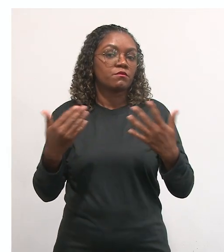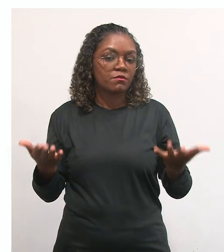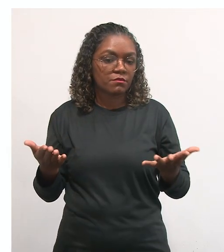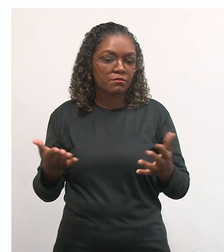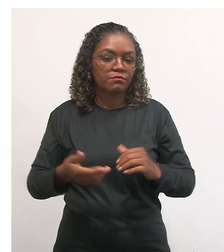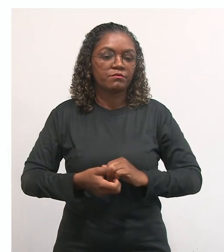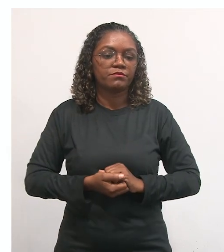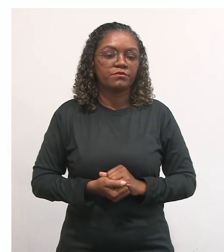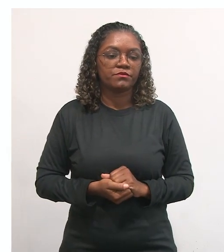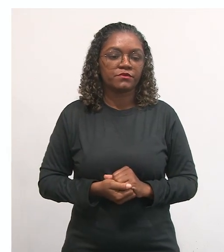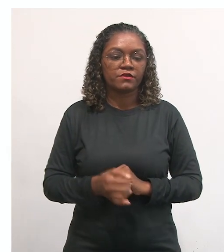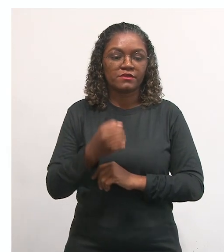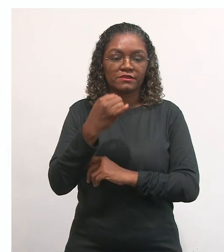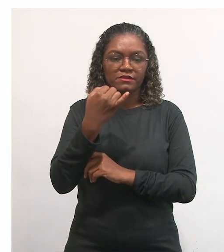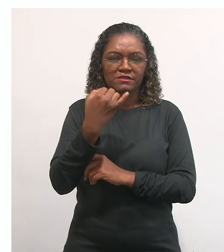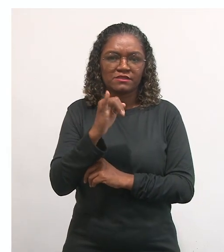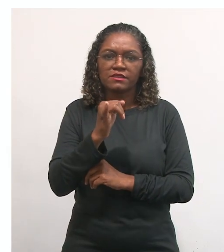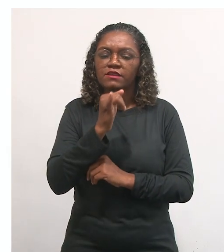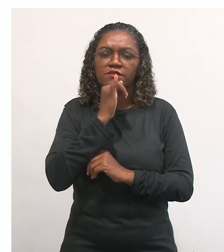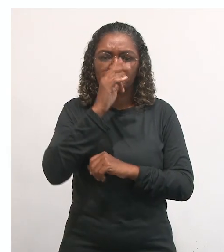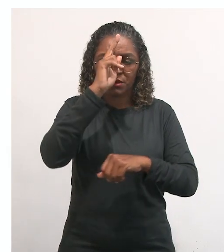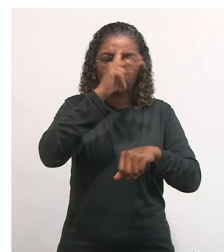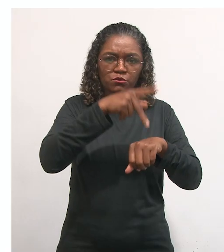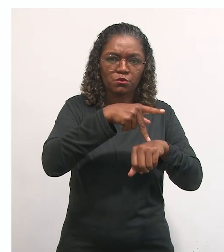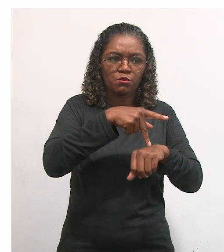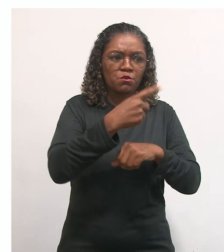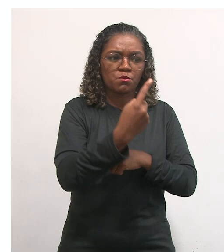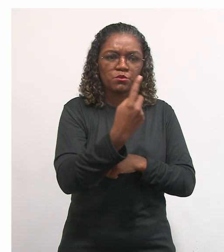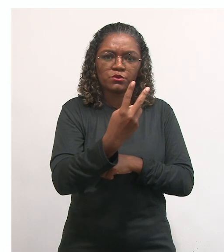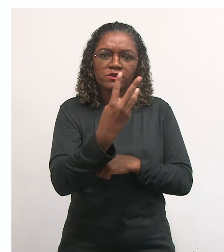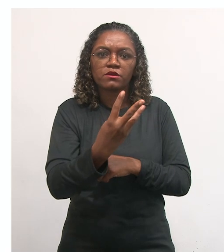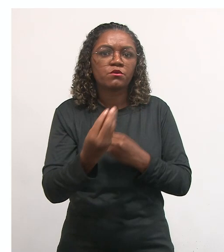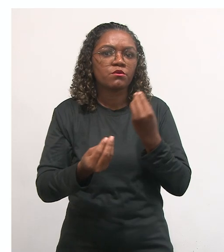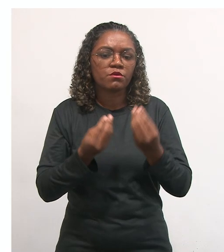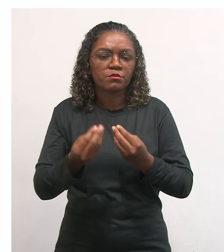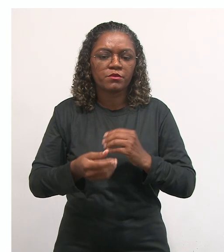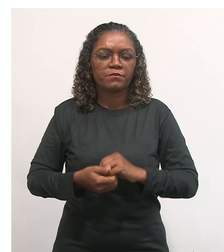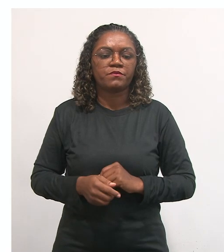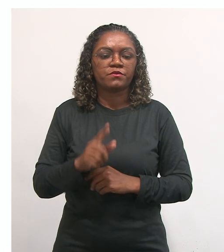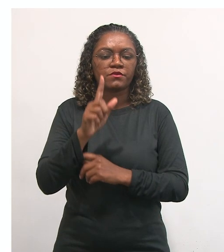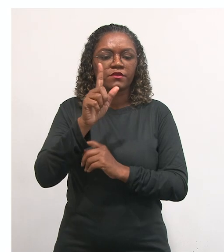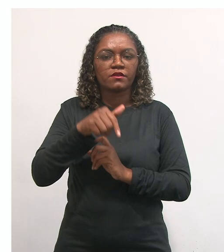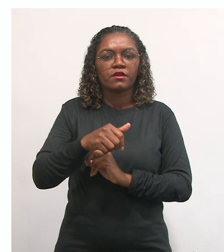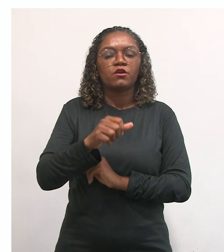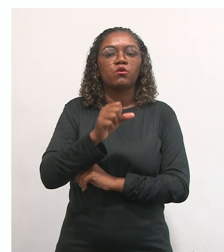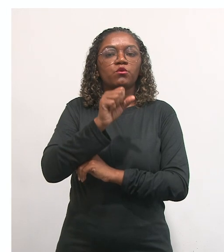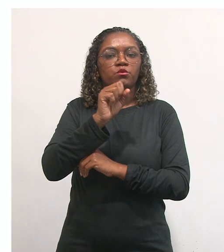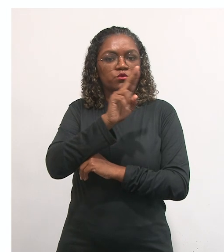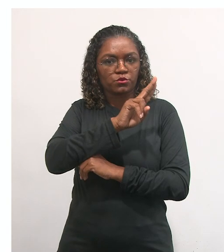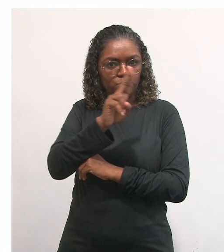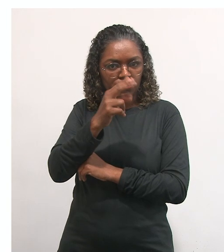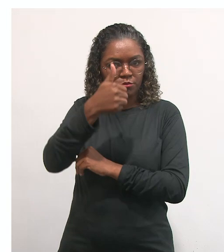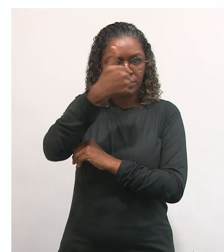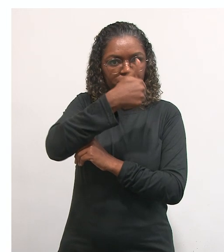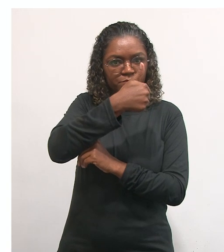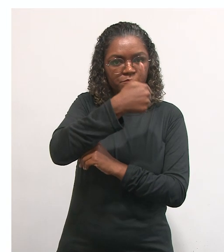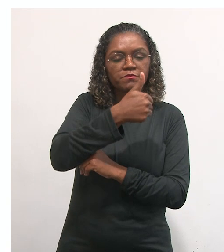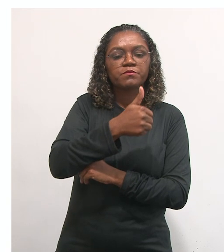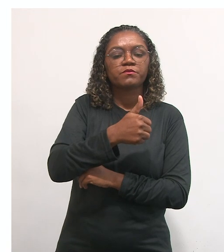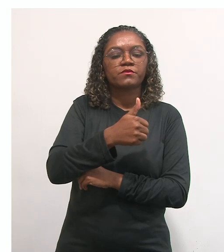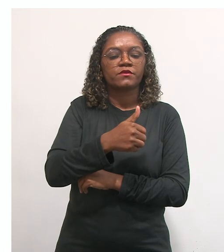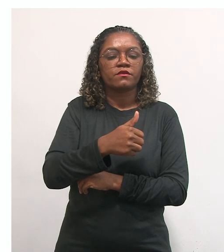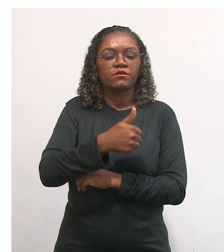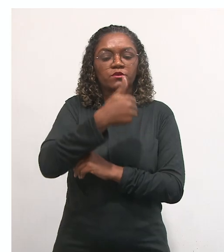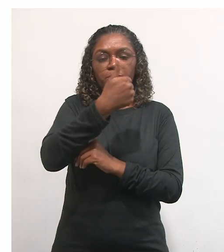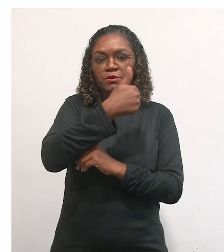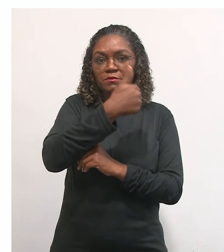autor at TR autores fica assim ó sobrenome o prenome o que que é o prenome é o primeiro nome né